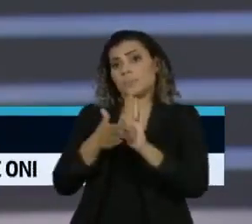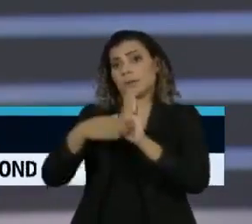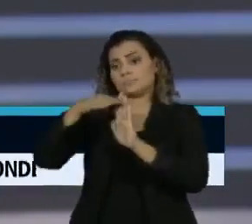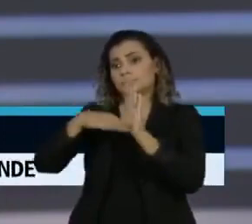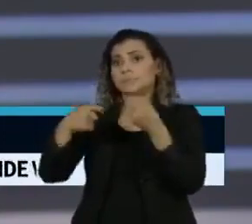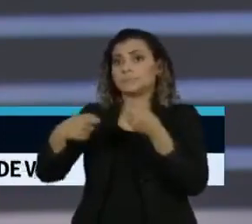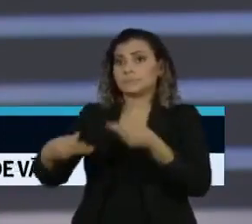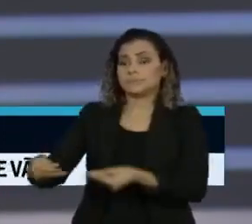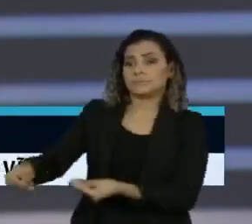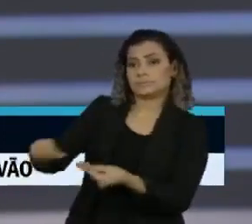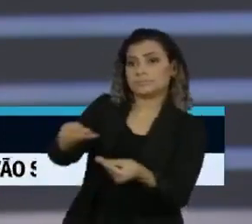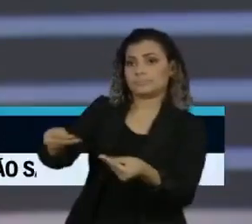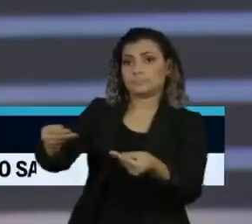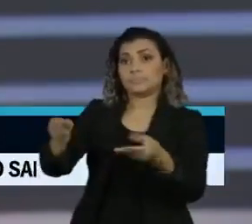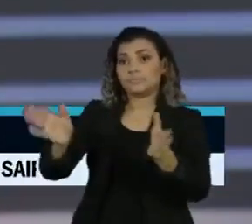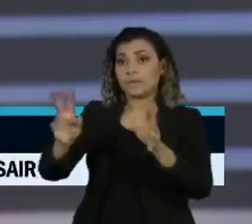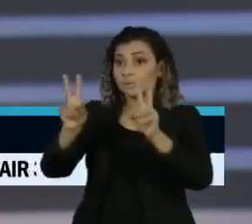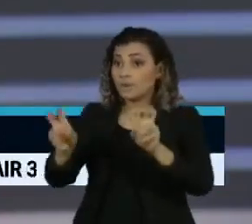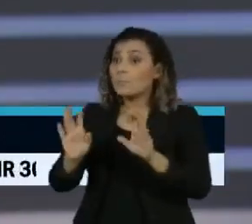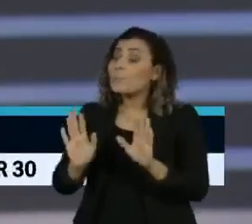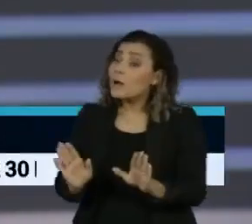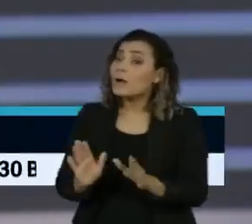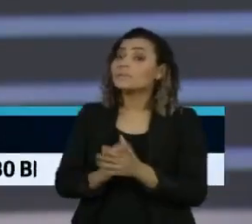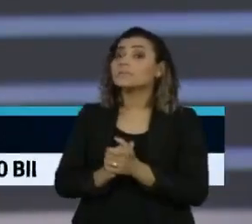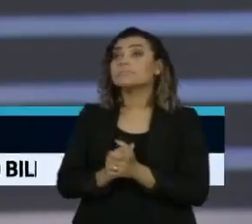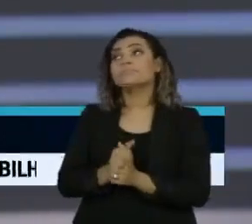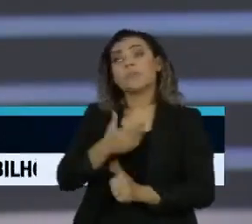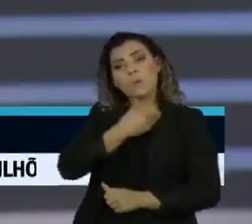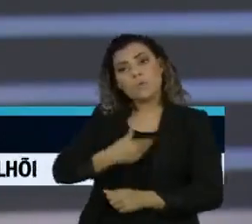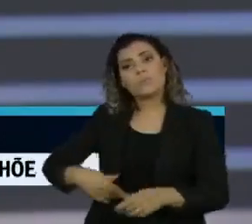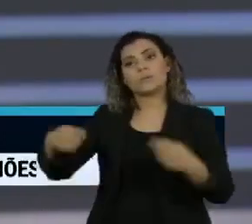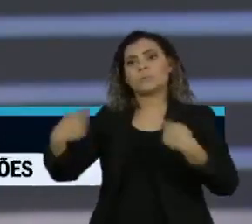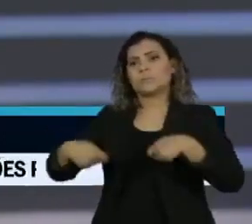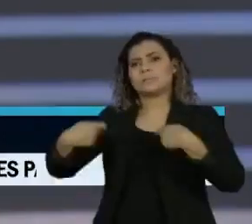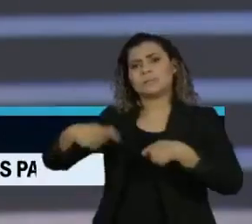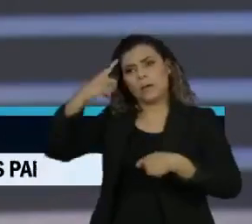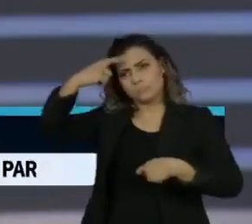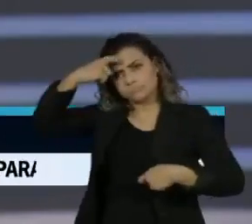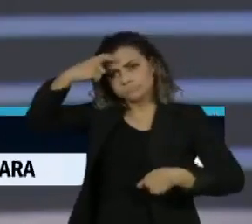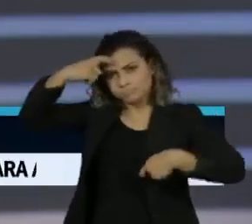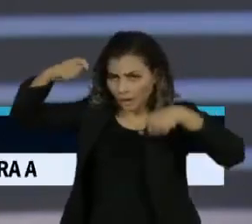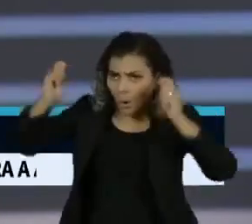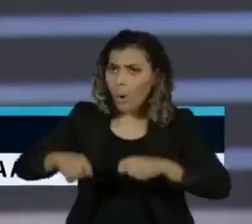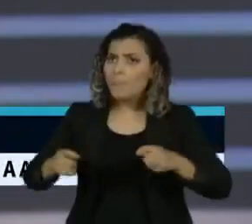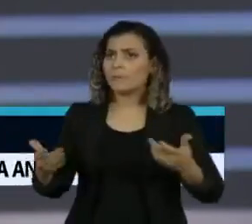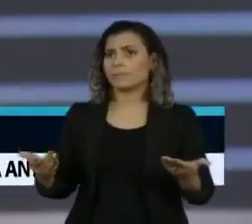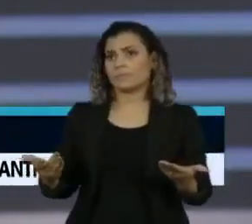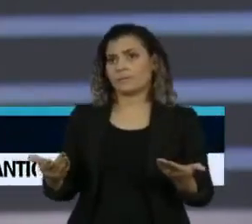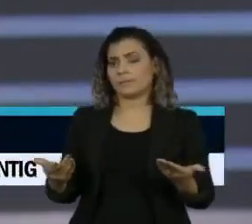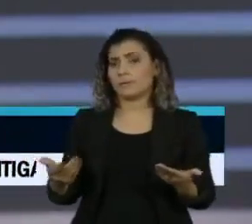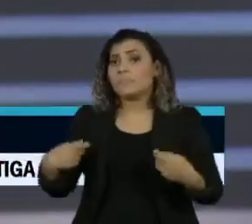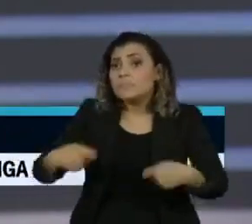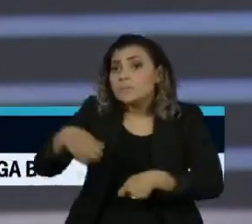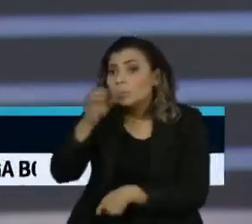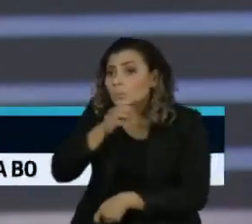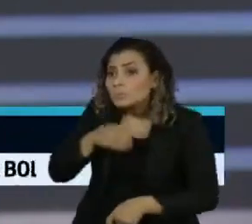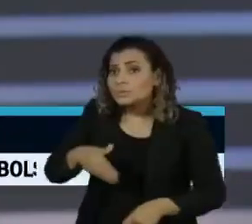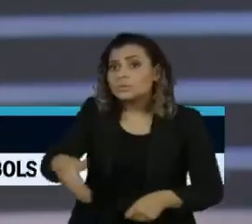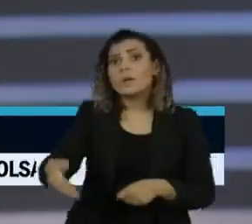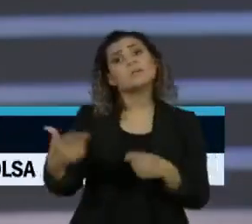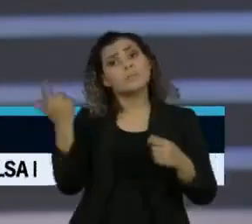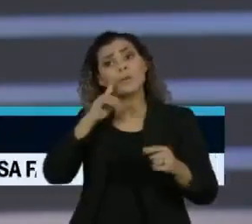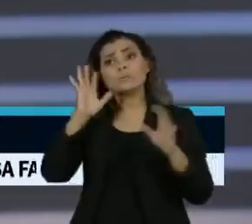que precisam ser encaminhados para esse tempo mas o fato é que o governo precisa ter competência precisa ter urgência